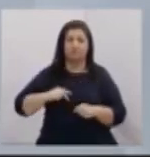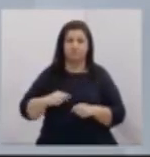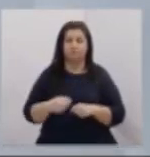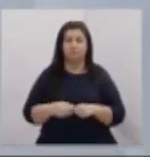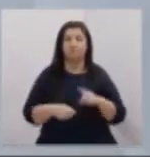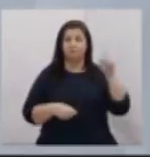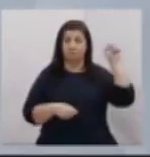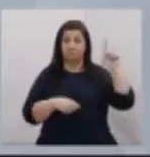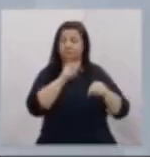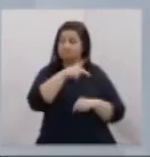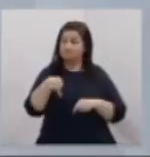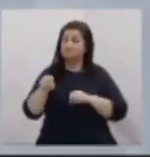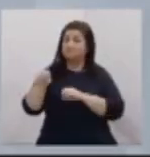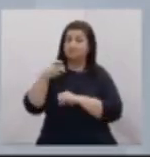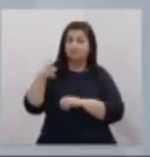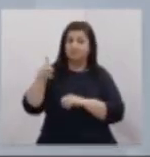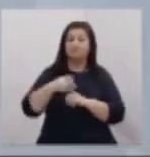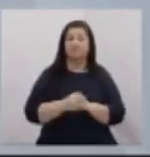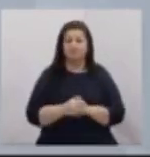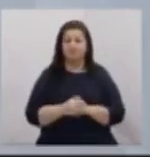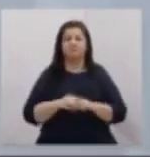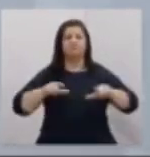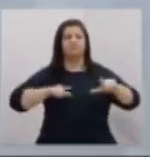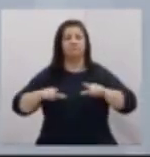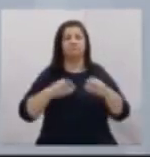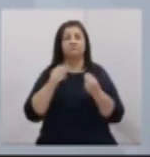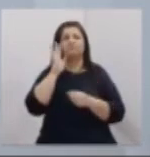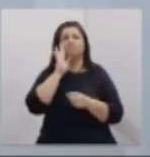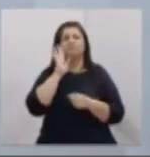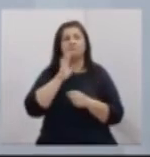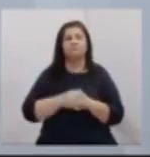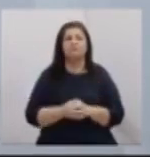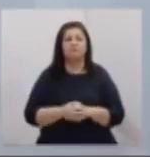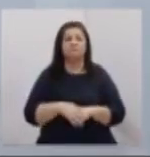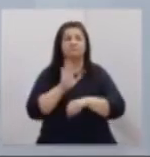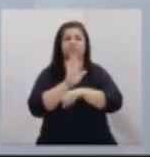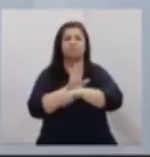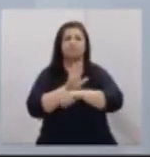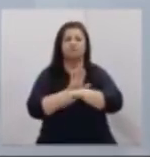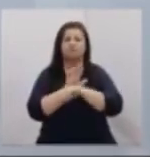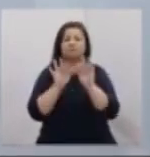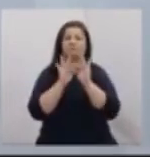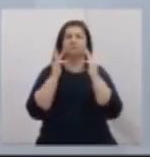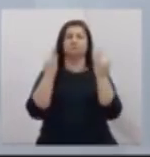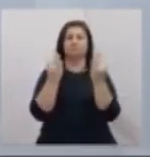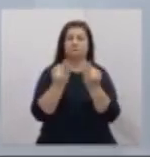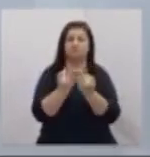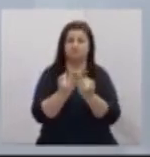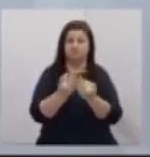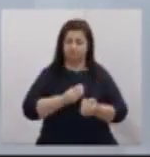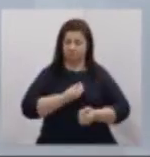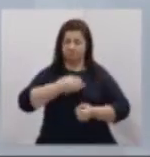e eu fiquei muito feliz ao saber disso. Então ele faz um trabalho muito legal no intuito de ajudar as famílias, tanto na sua integridade